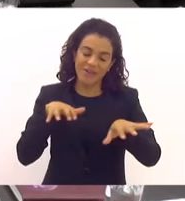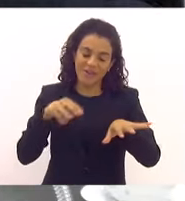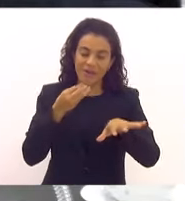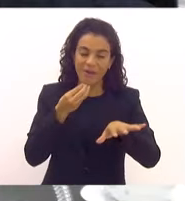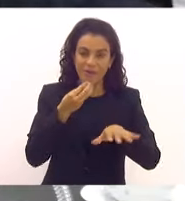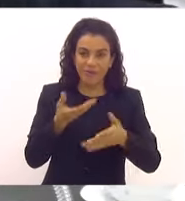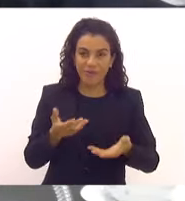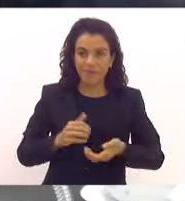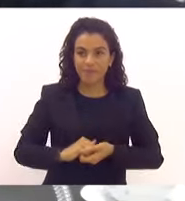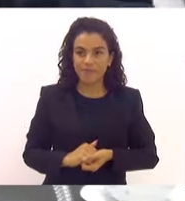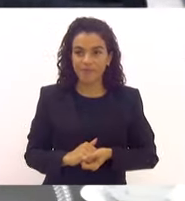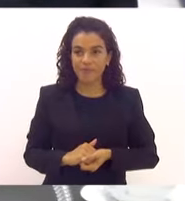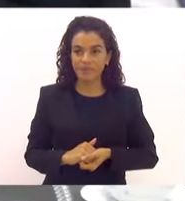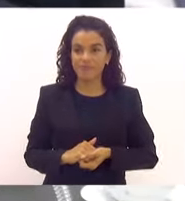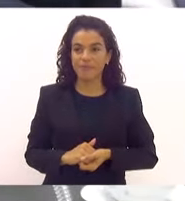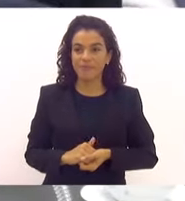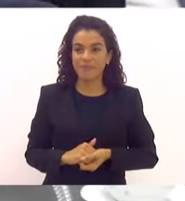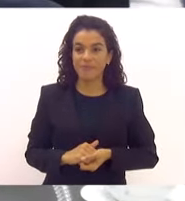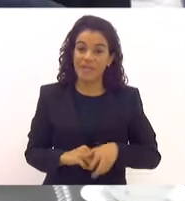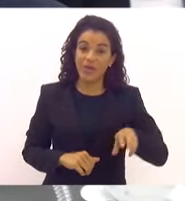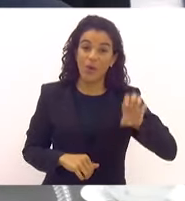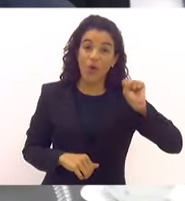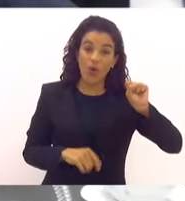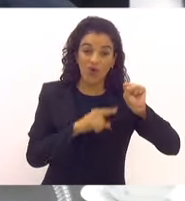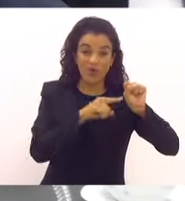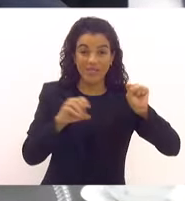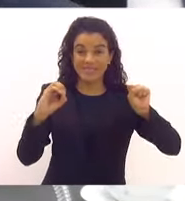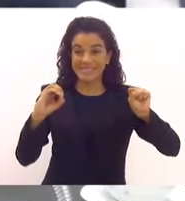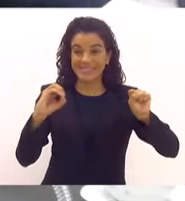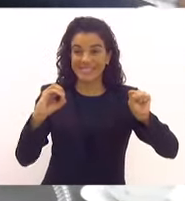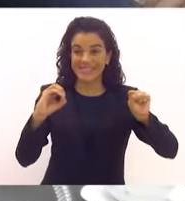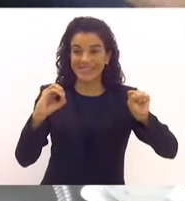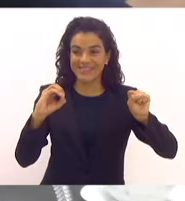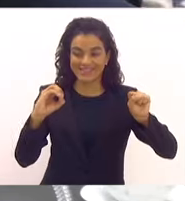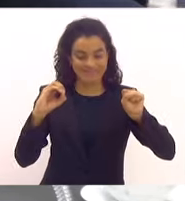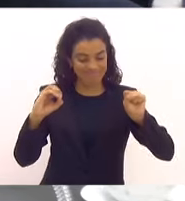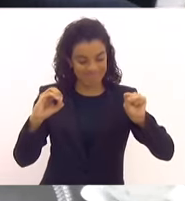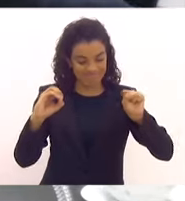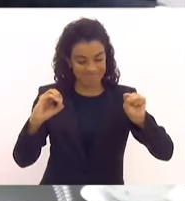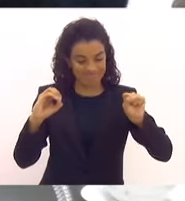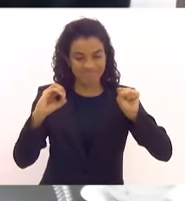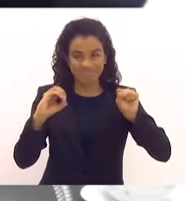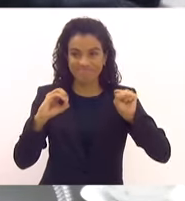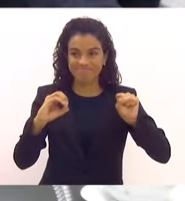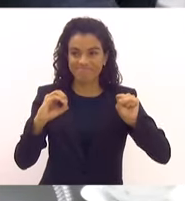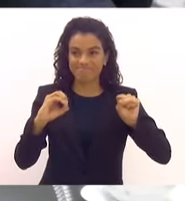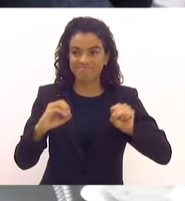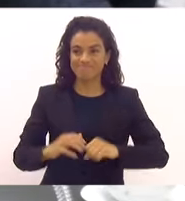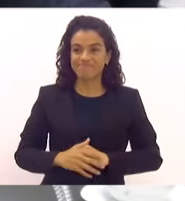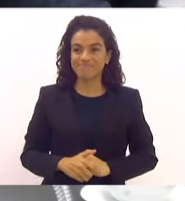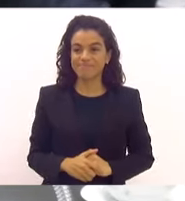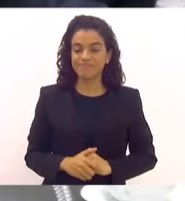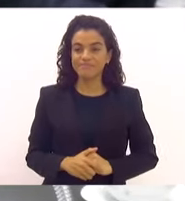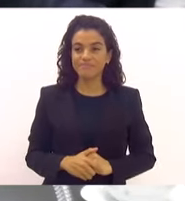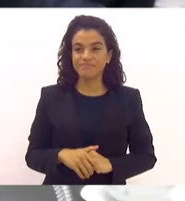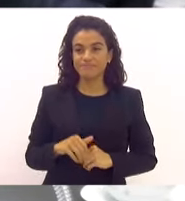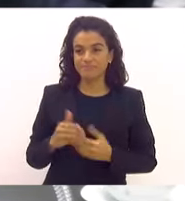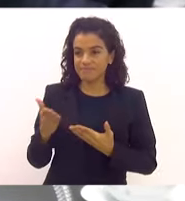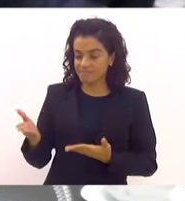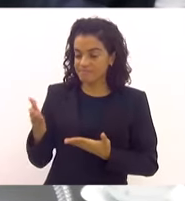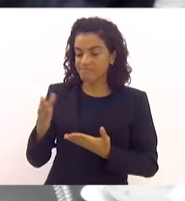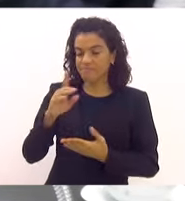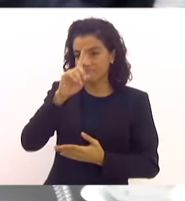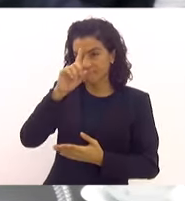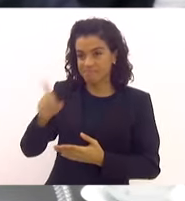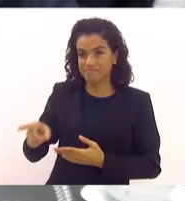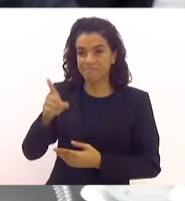pela divergência. Então, 8-0. 8-0. Placar inédito. Então, designar a deputada Verônica Lima, relatora